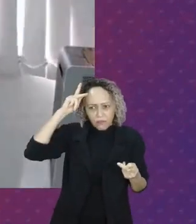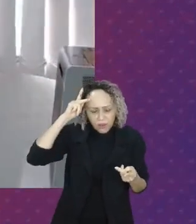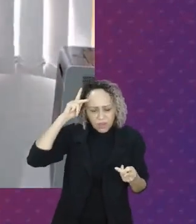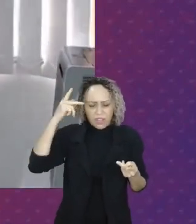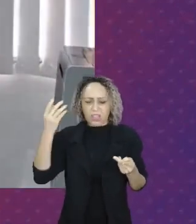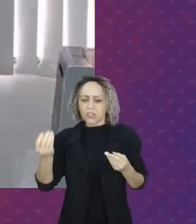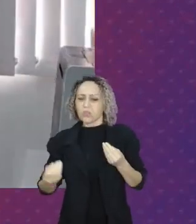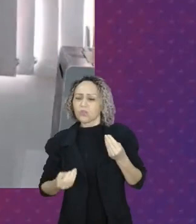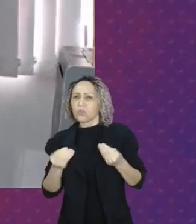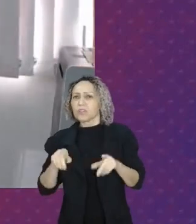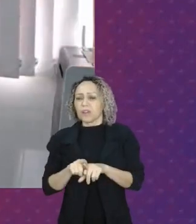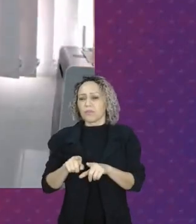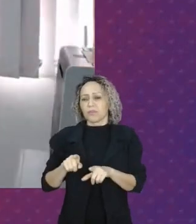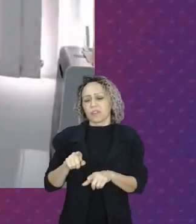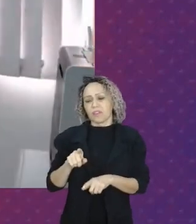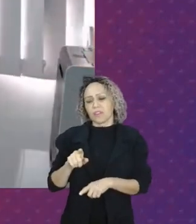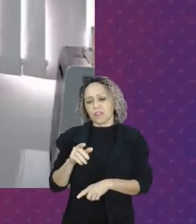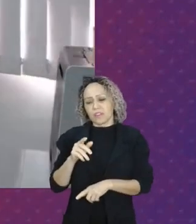federal,